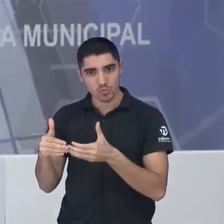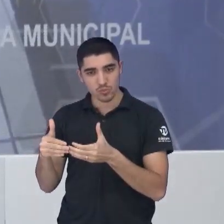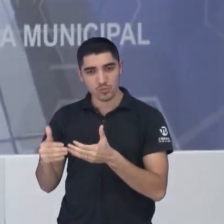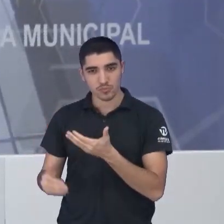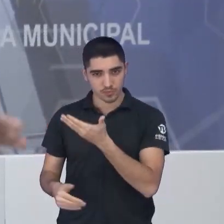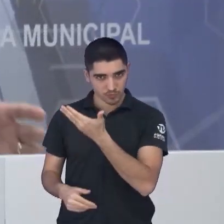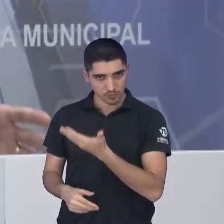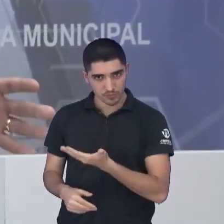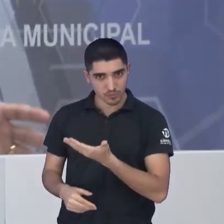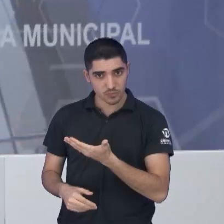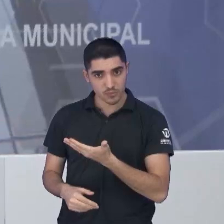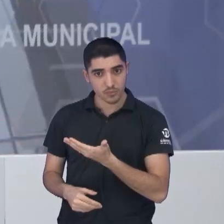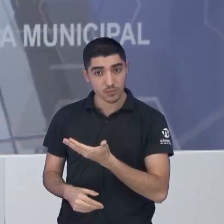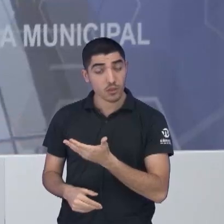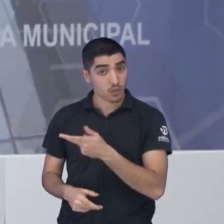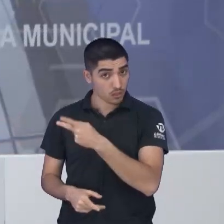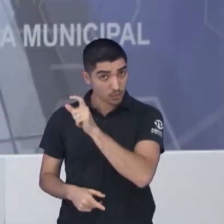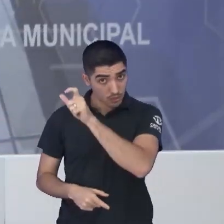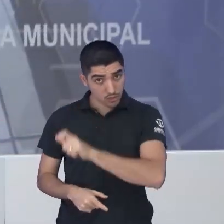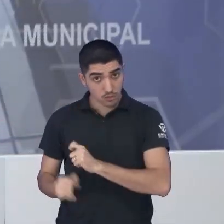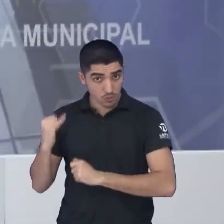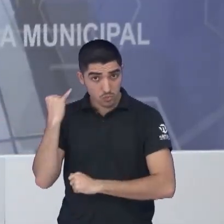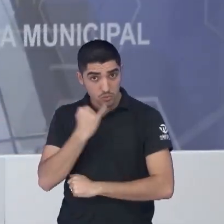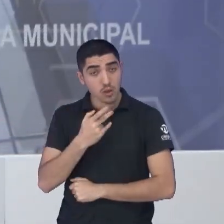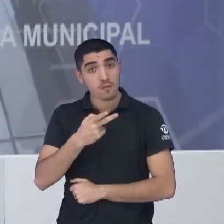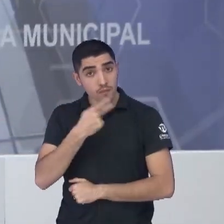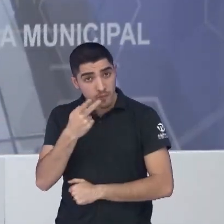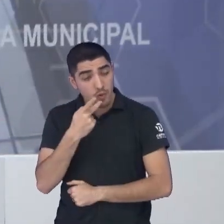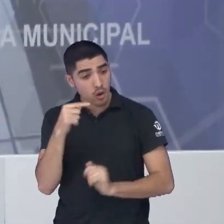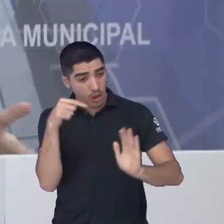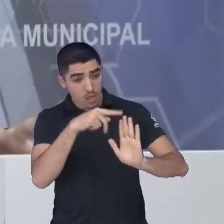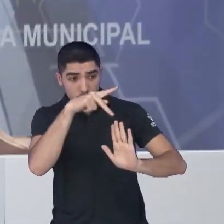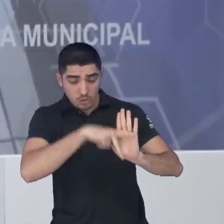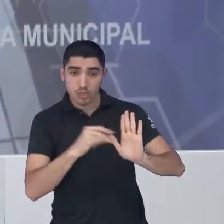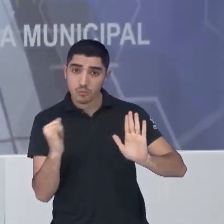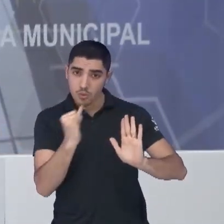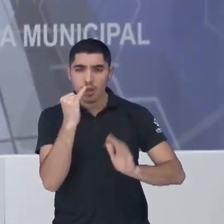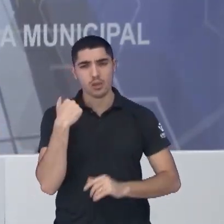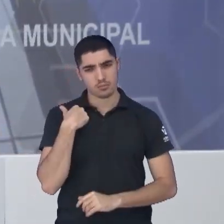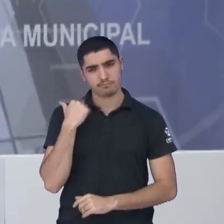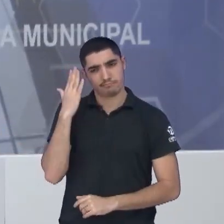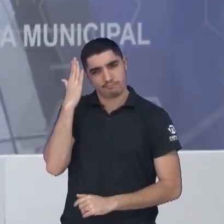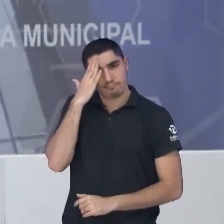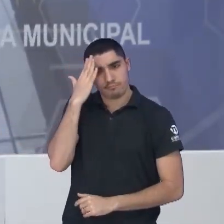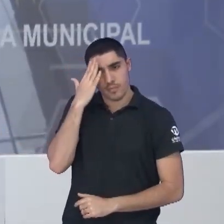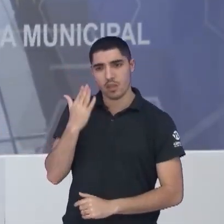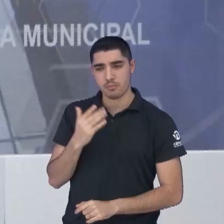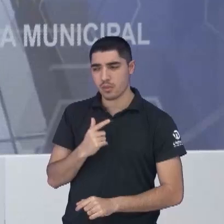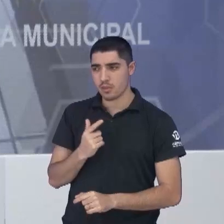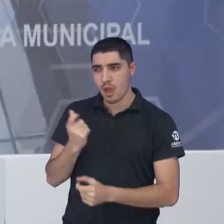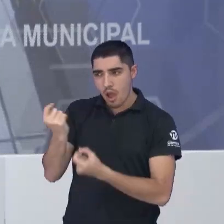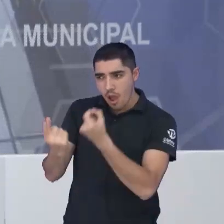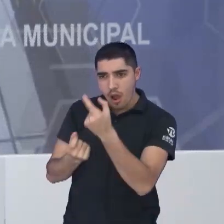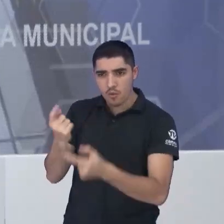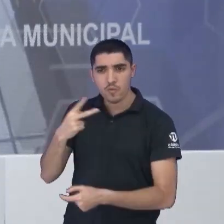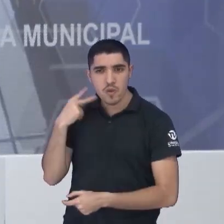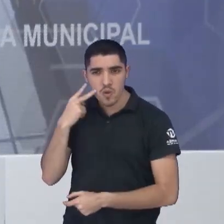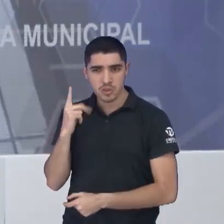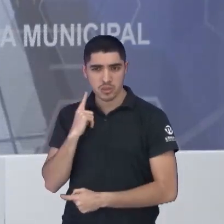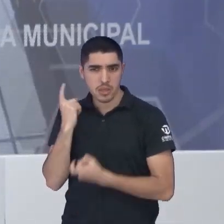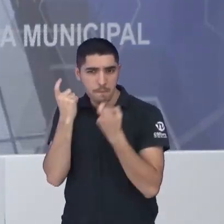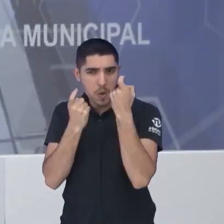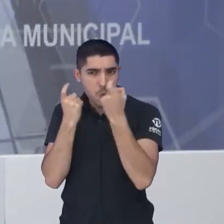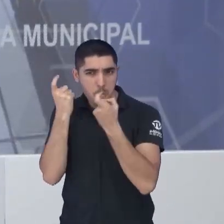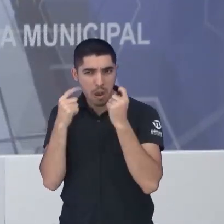que ensejou que esse projeto estivesse aqui. E eu entendo a preocupação de alguns vereadores quanto à legalidade